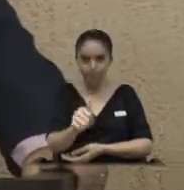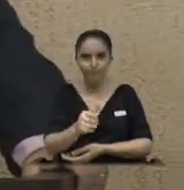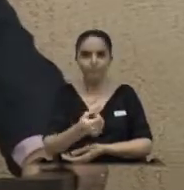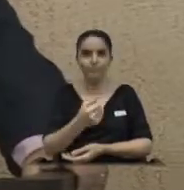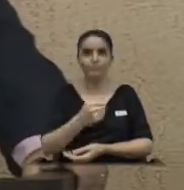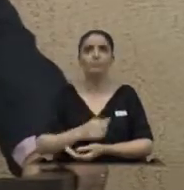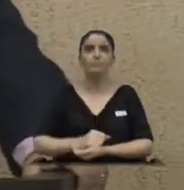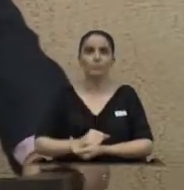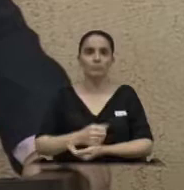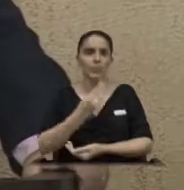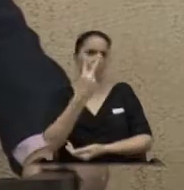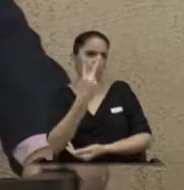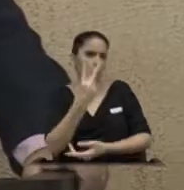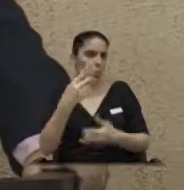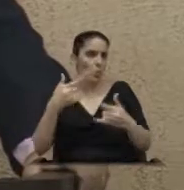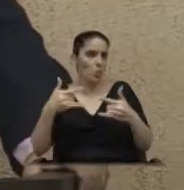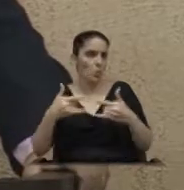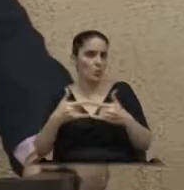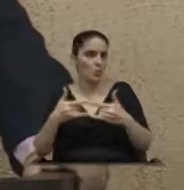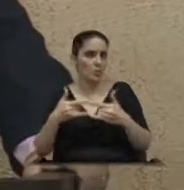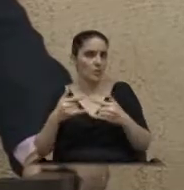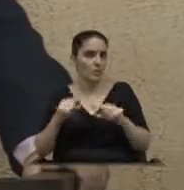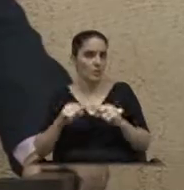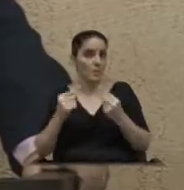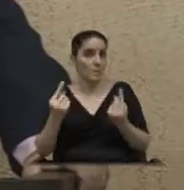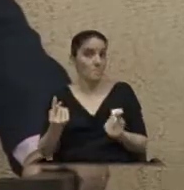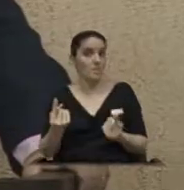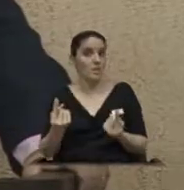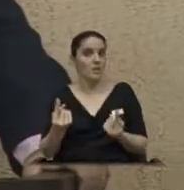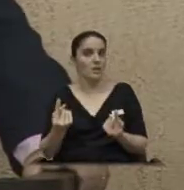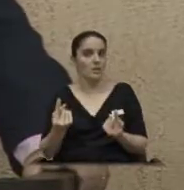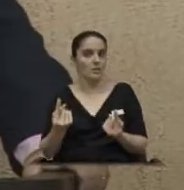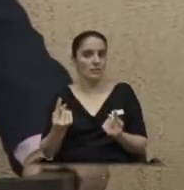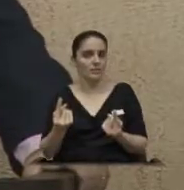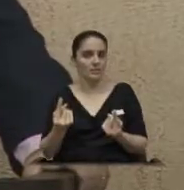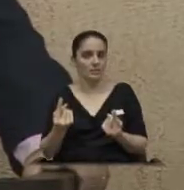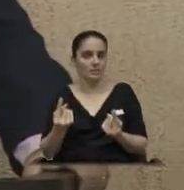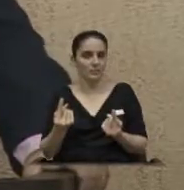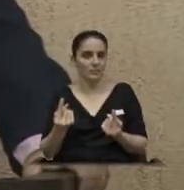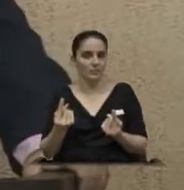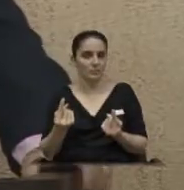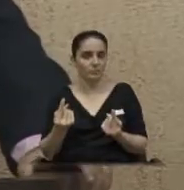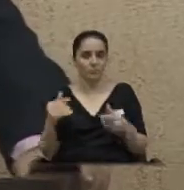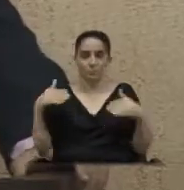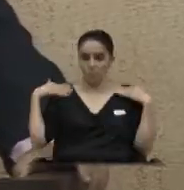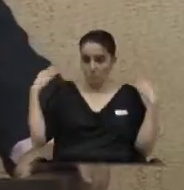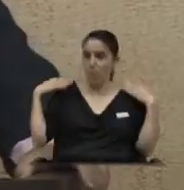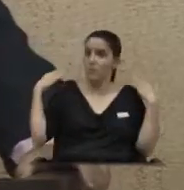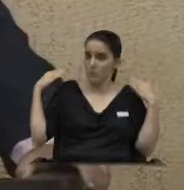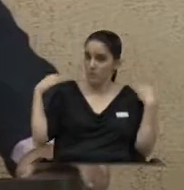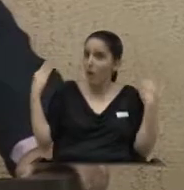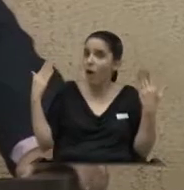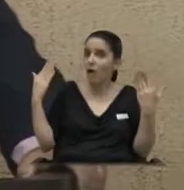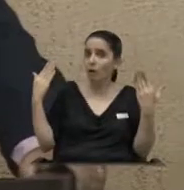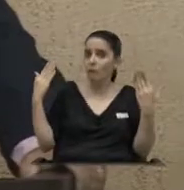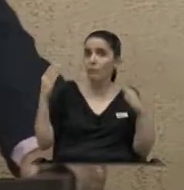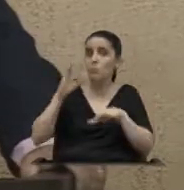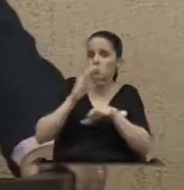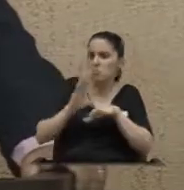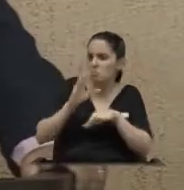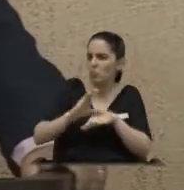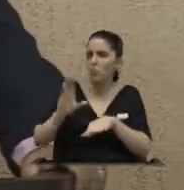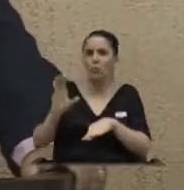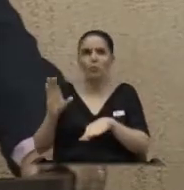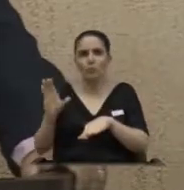duas passagens, mas ele vai ter que ter lazer, ele tem que fazer um curso complementar,